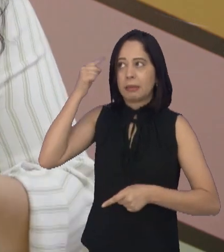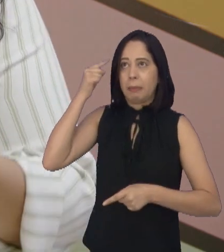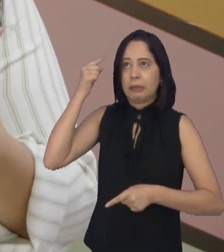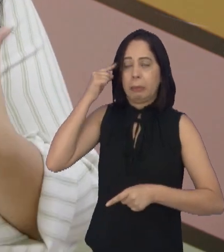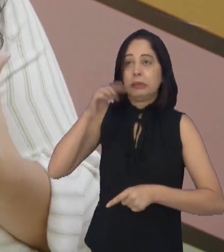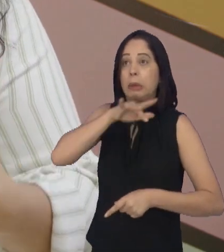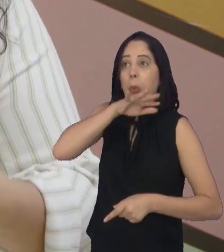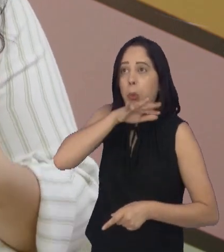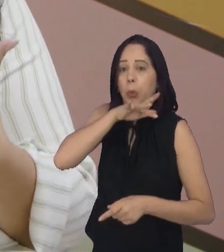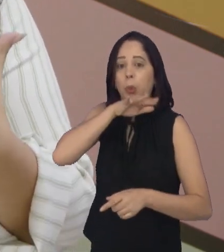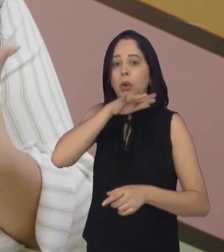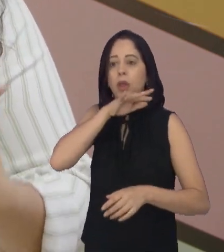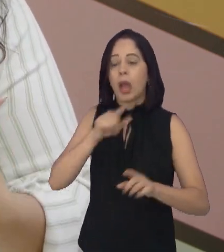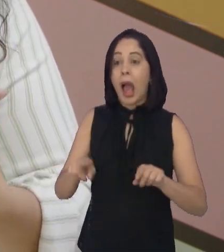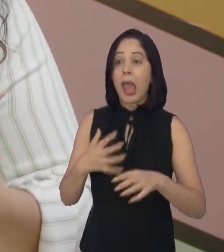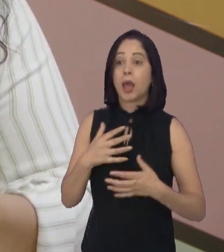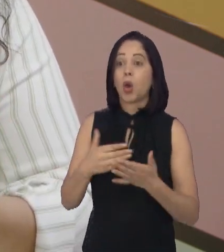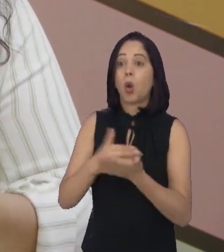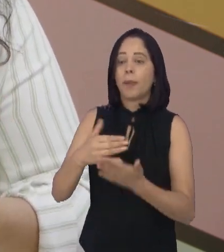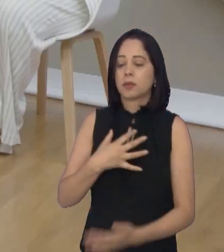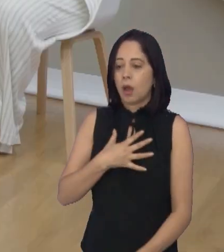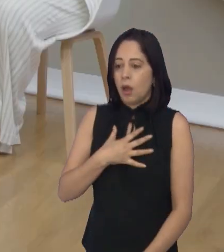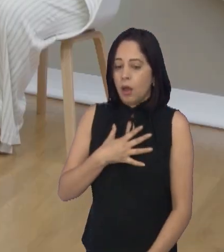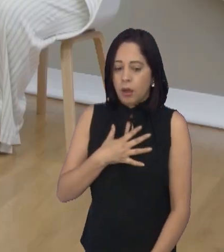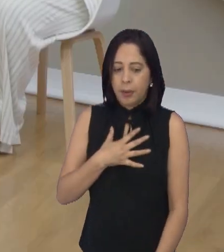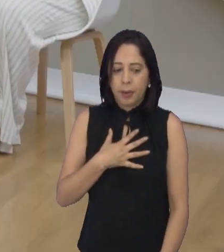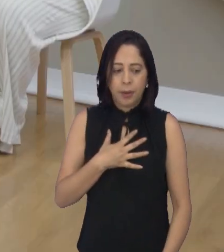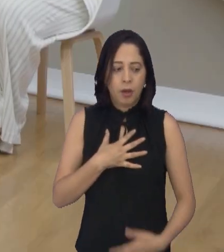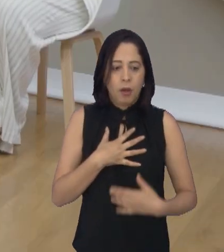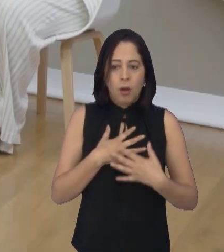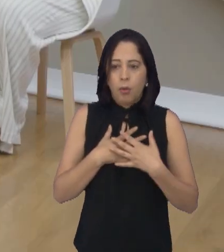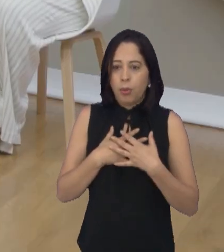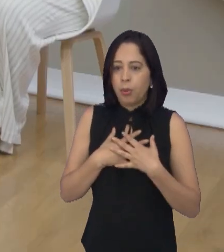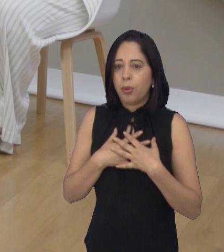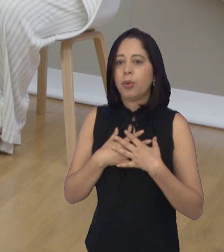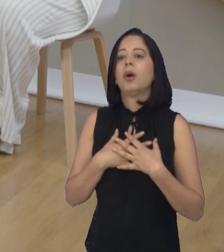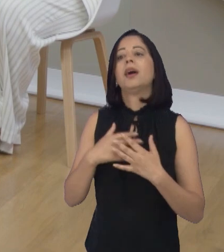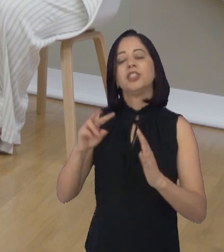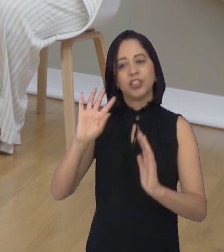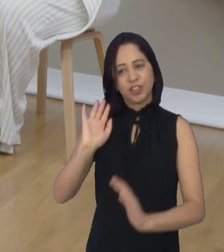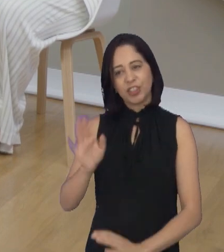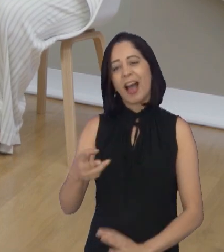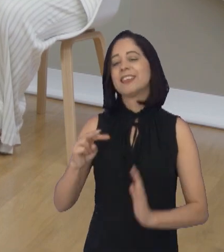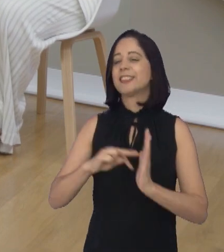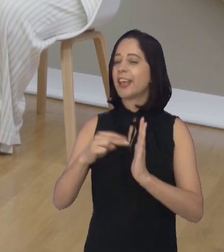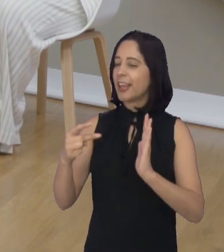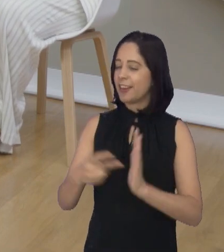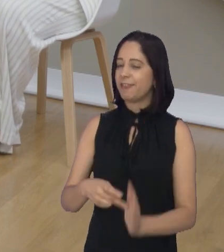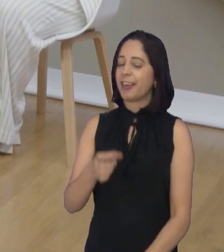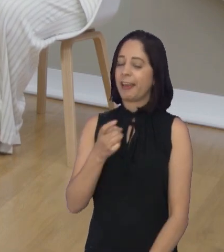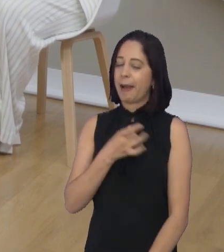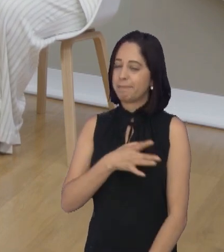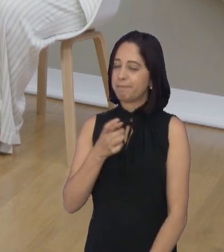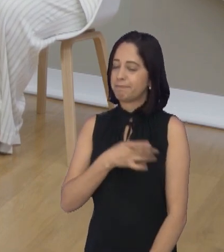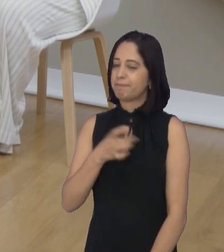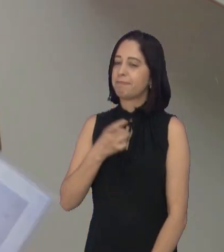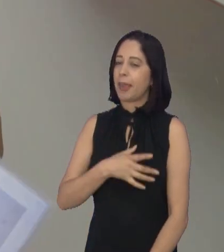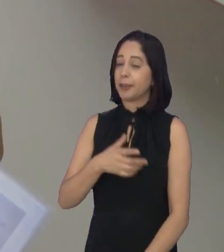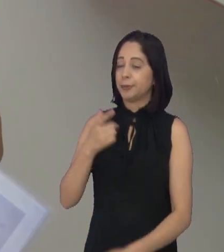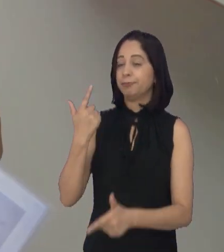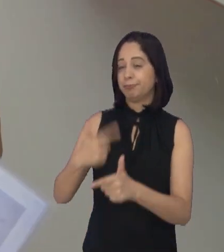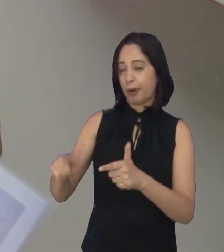negativos, a respiração começa a dar uma acelerada. Exatamente, isso pode ser um grande indício que aquilo ali pode estar sendo um problema. São alguns